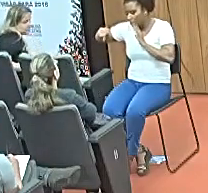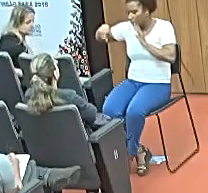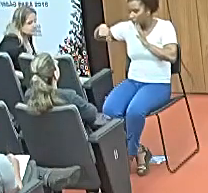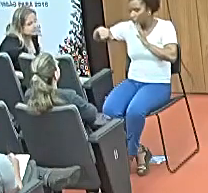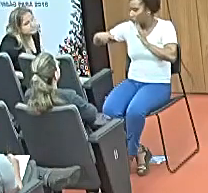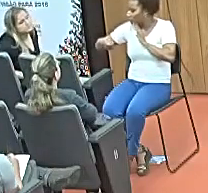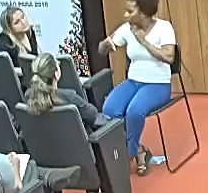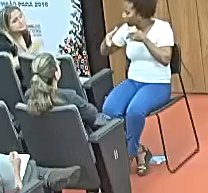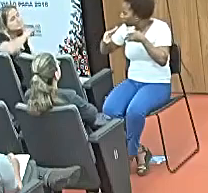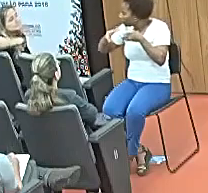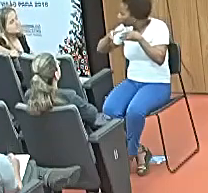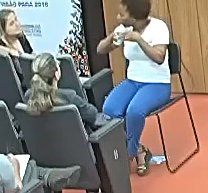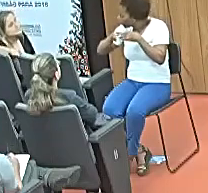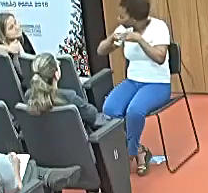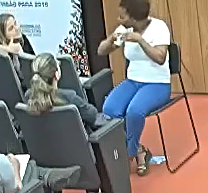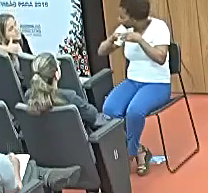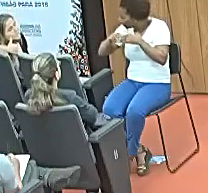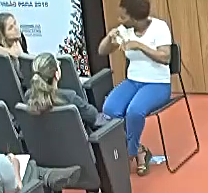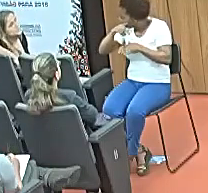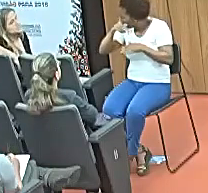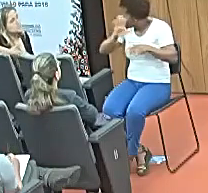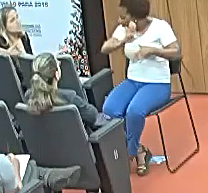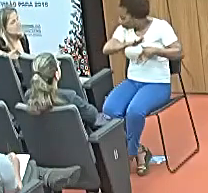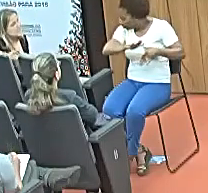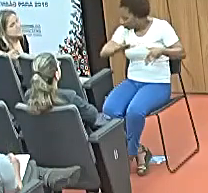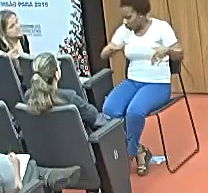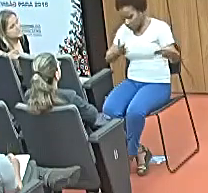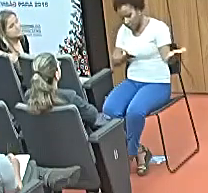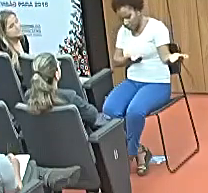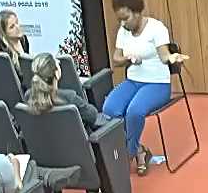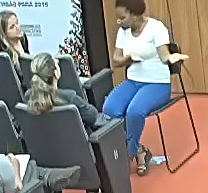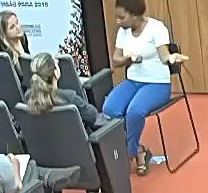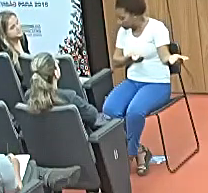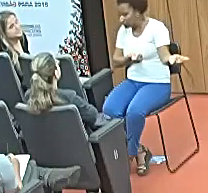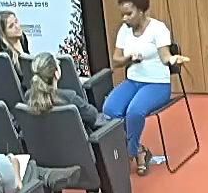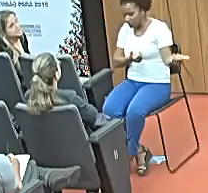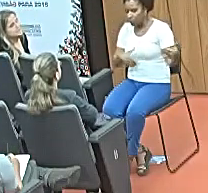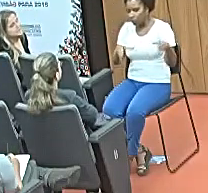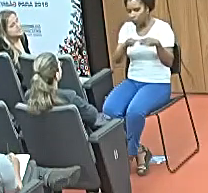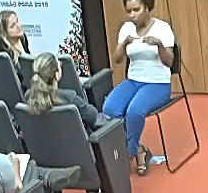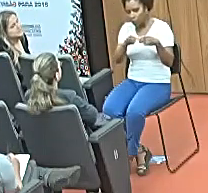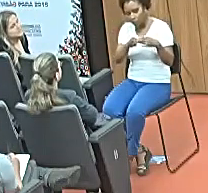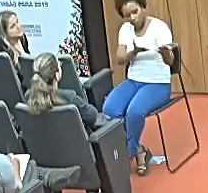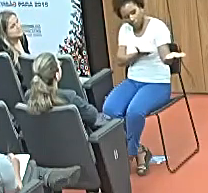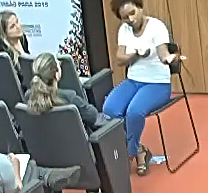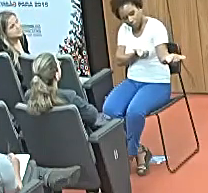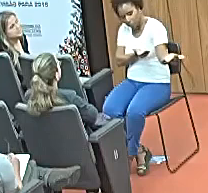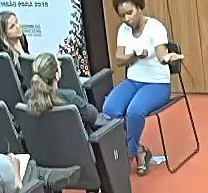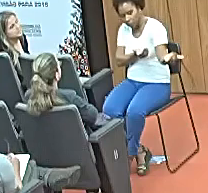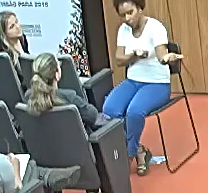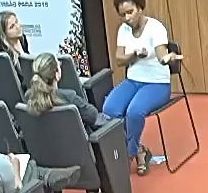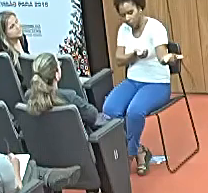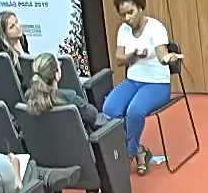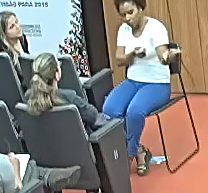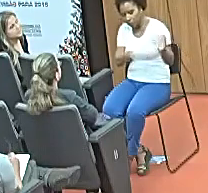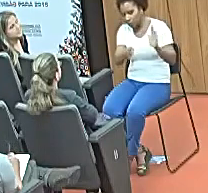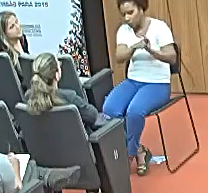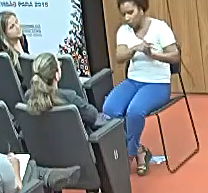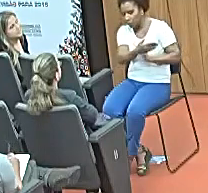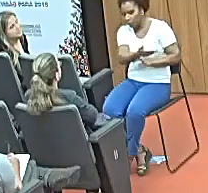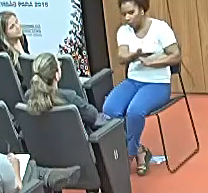jovens adultos e em processo de envelhecimento esse programa ele tem uma ação